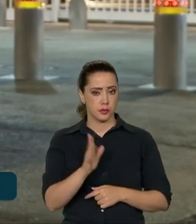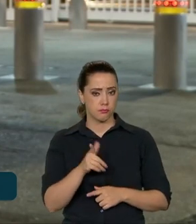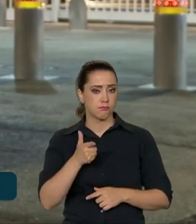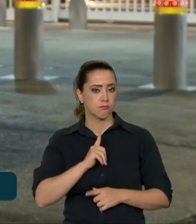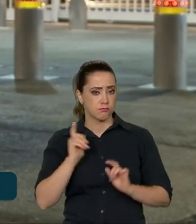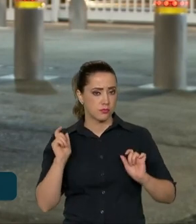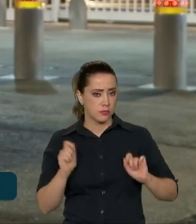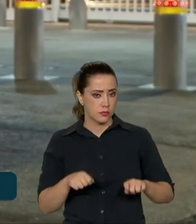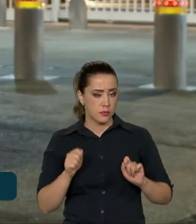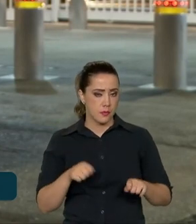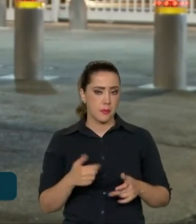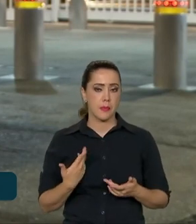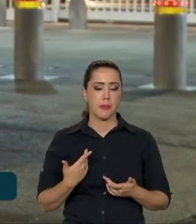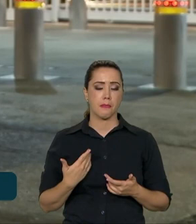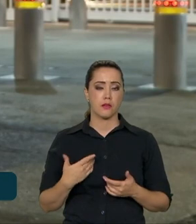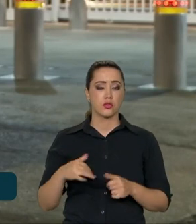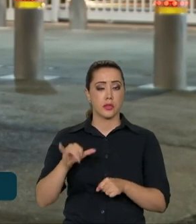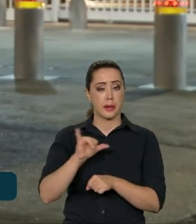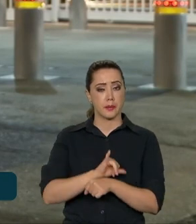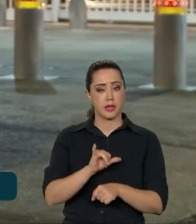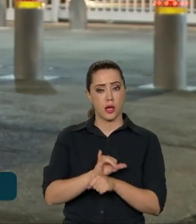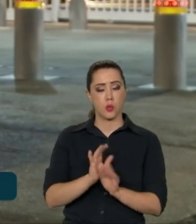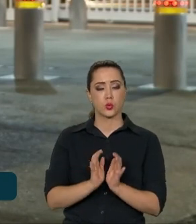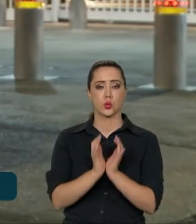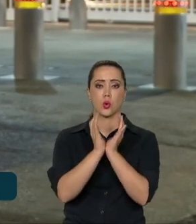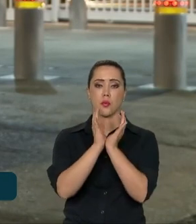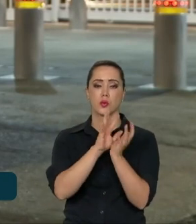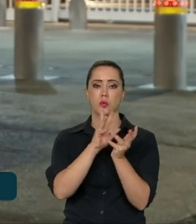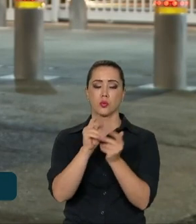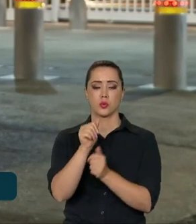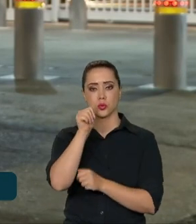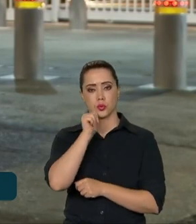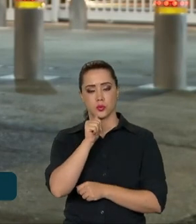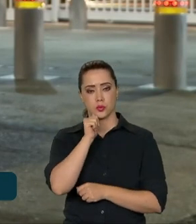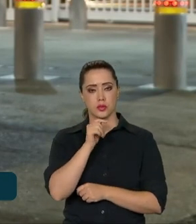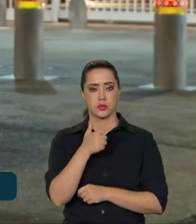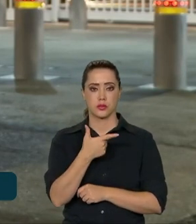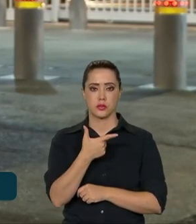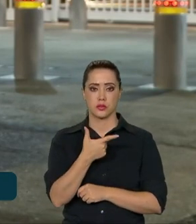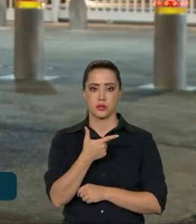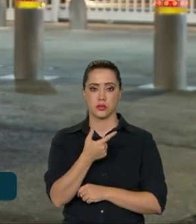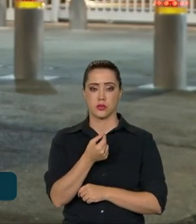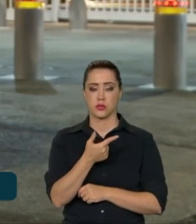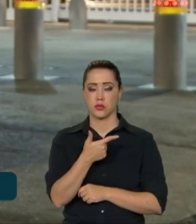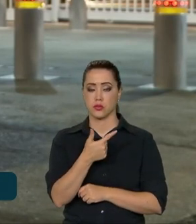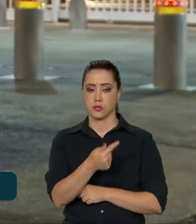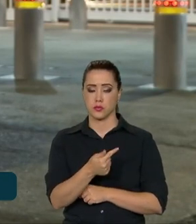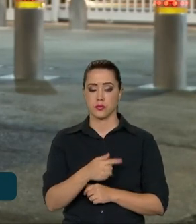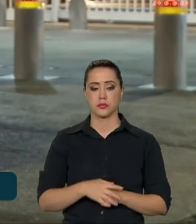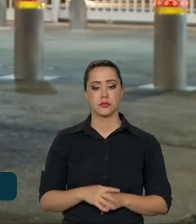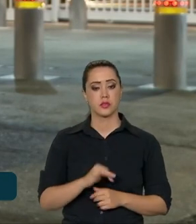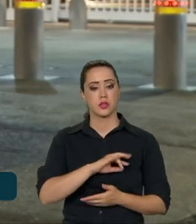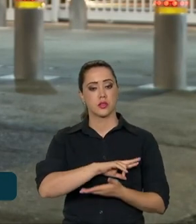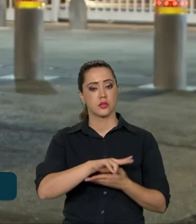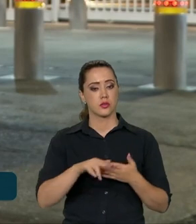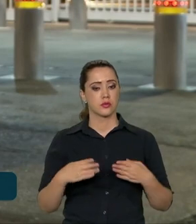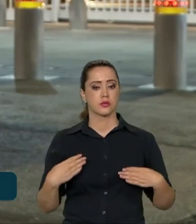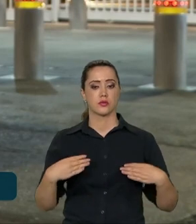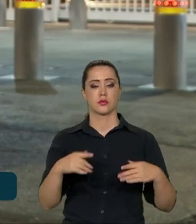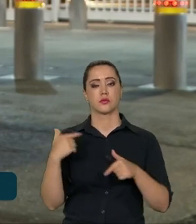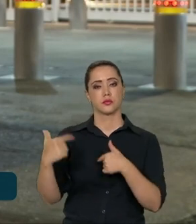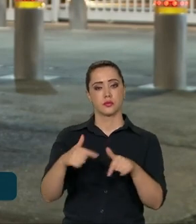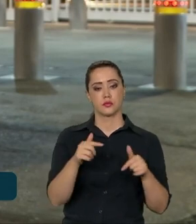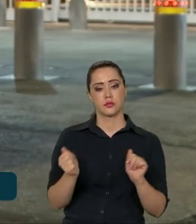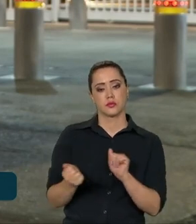tenha condições de sediar um Mundial naquele ano, em 2027. Então, vários ministérios vão